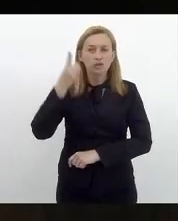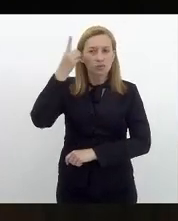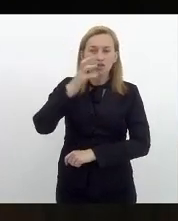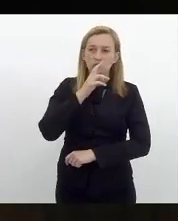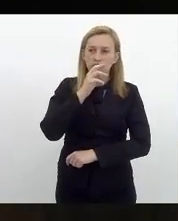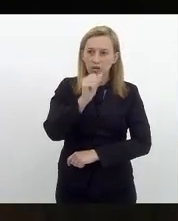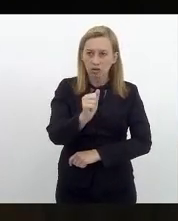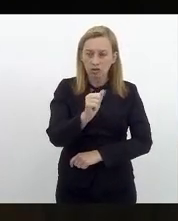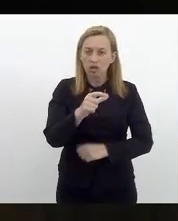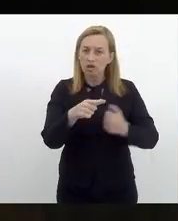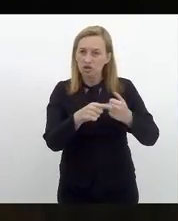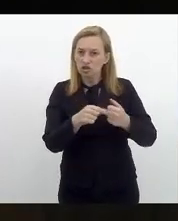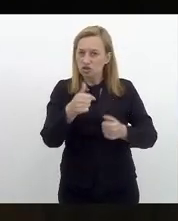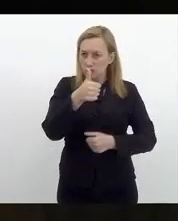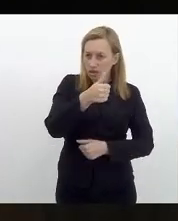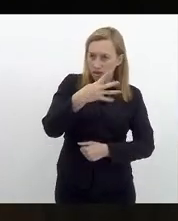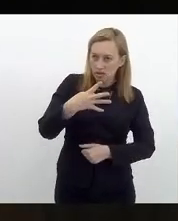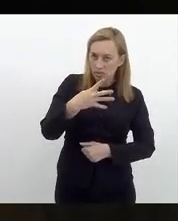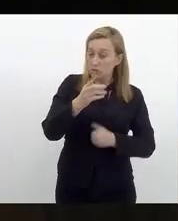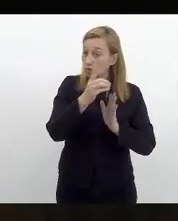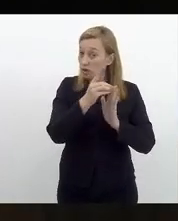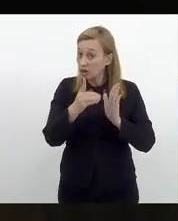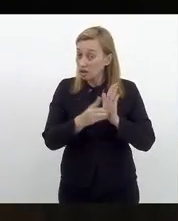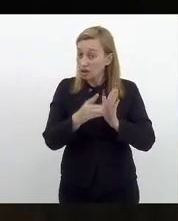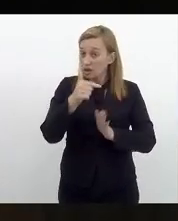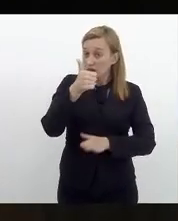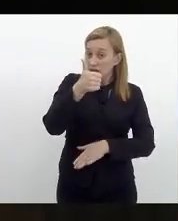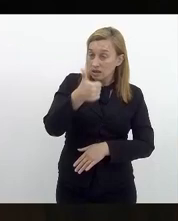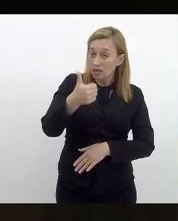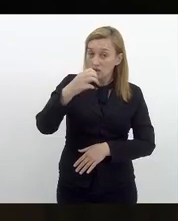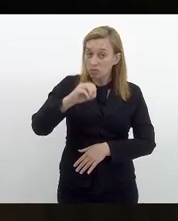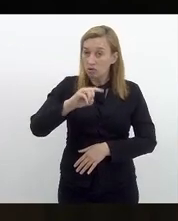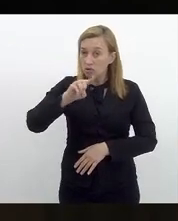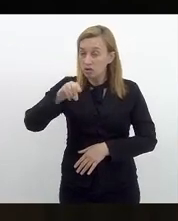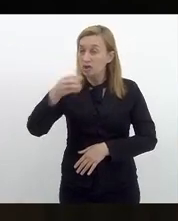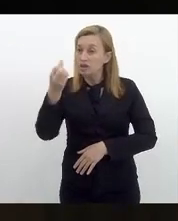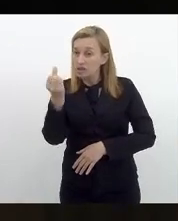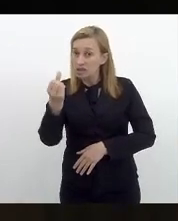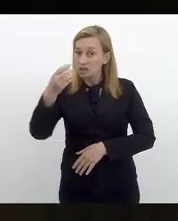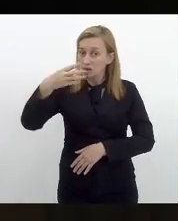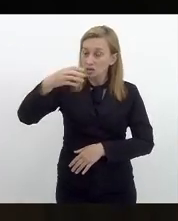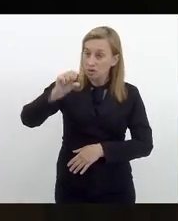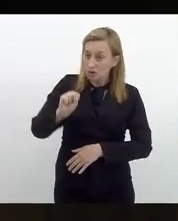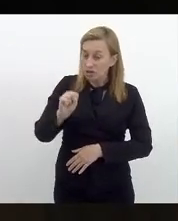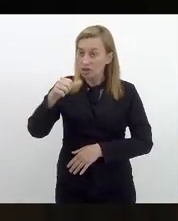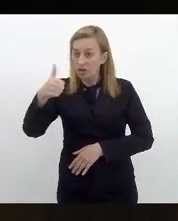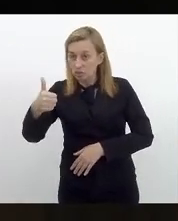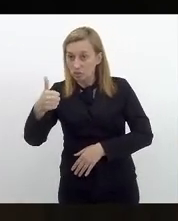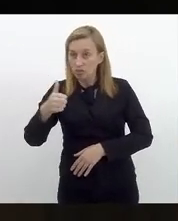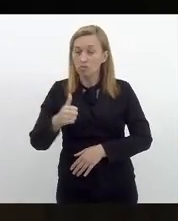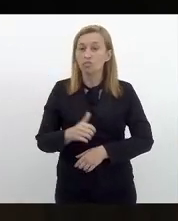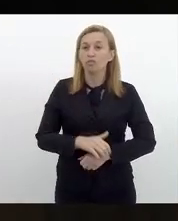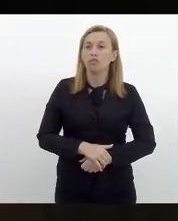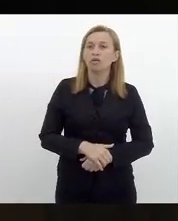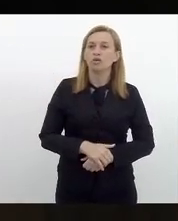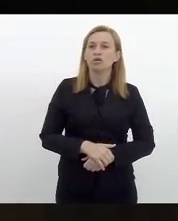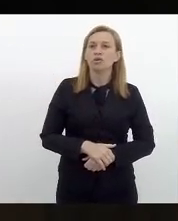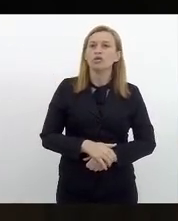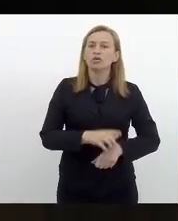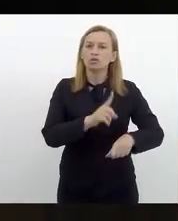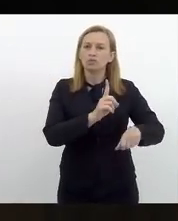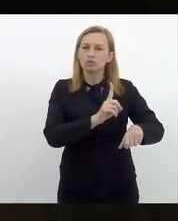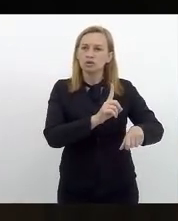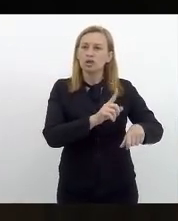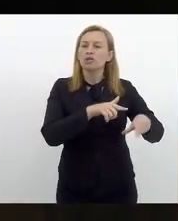Rodrigo Amorim do Artigo 14 do Decreto 10.681 que ressalva as carreiras que tem lei própria